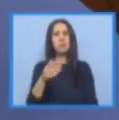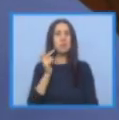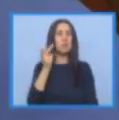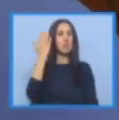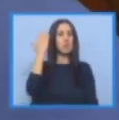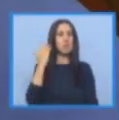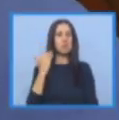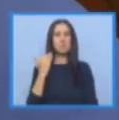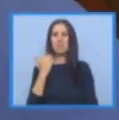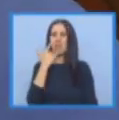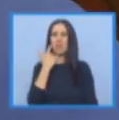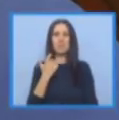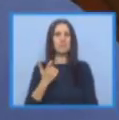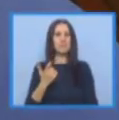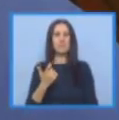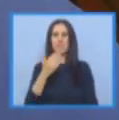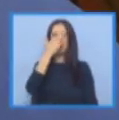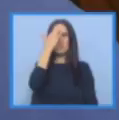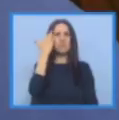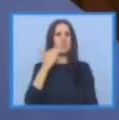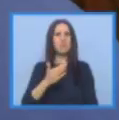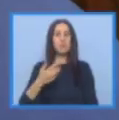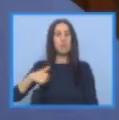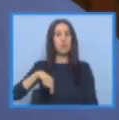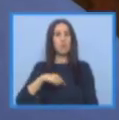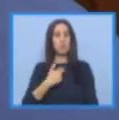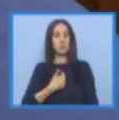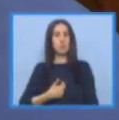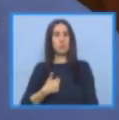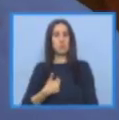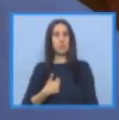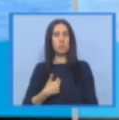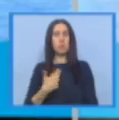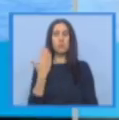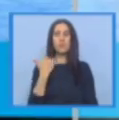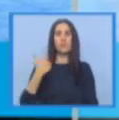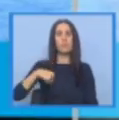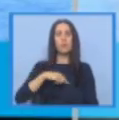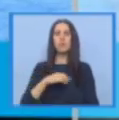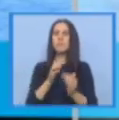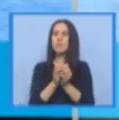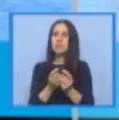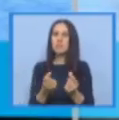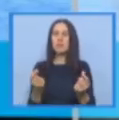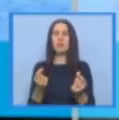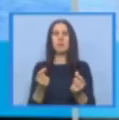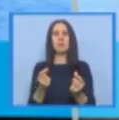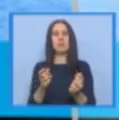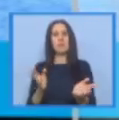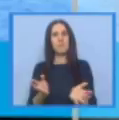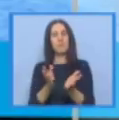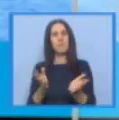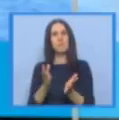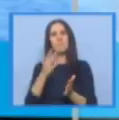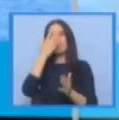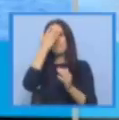anos, se tornou mais difícil. Portanto, nós como cristãos, o que somos chamados é a rezar para que haja